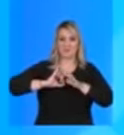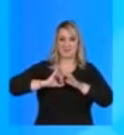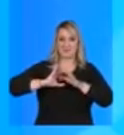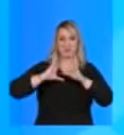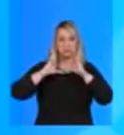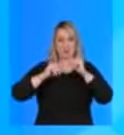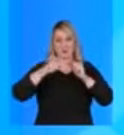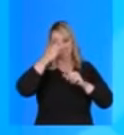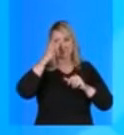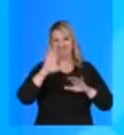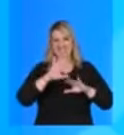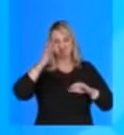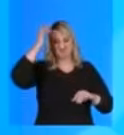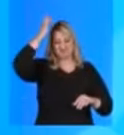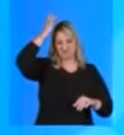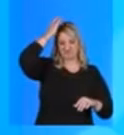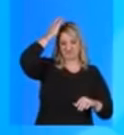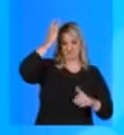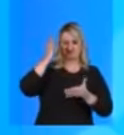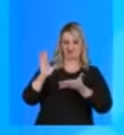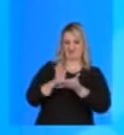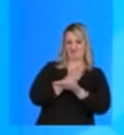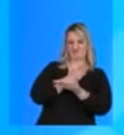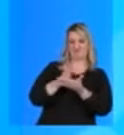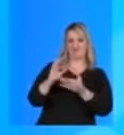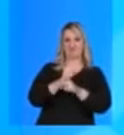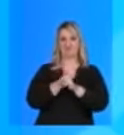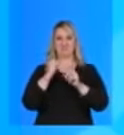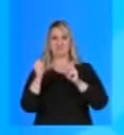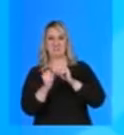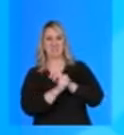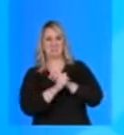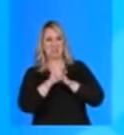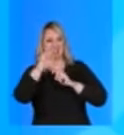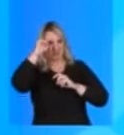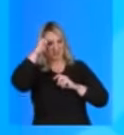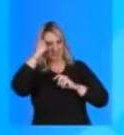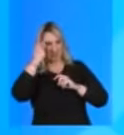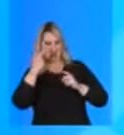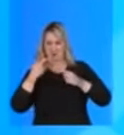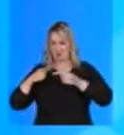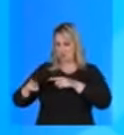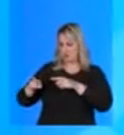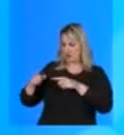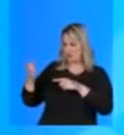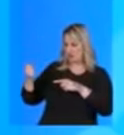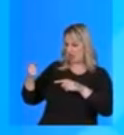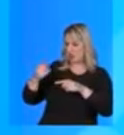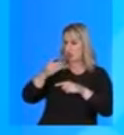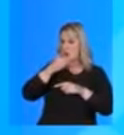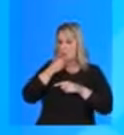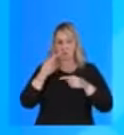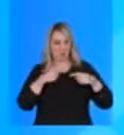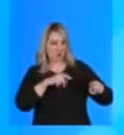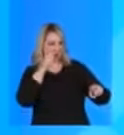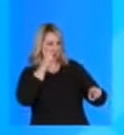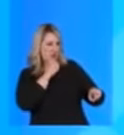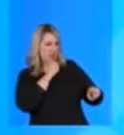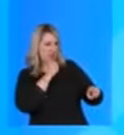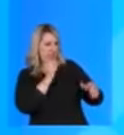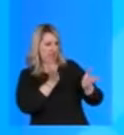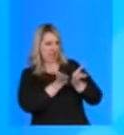cariocas sem essa hipocrisia de ficar separando a sociedade negros contra brancos homens contra mulheres ricos contra